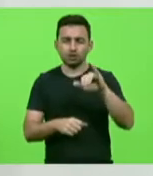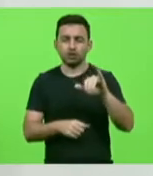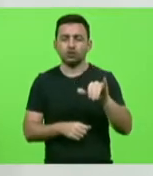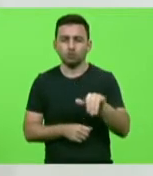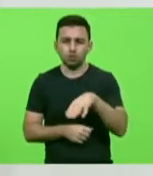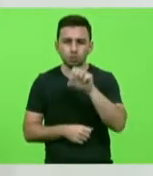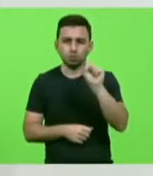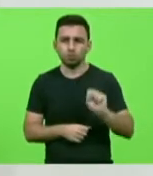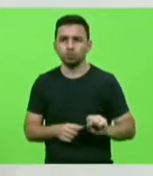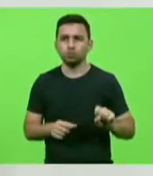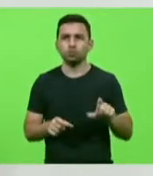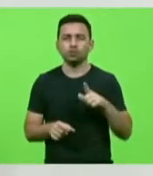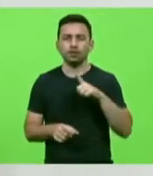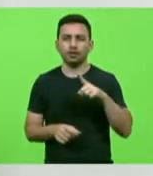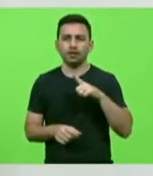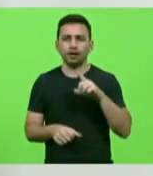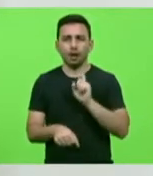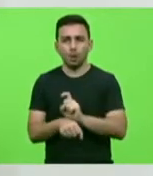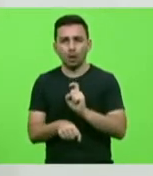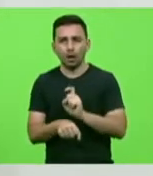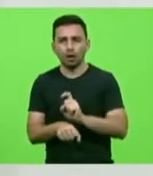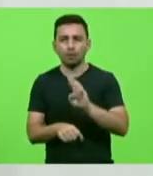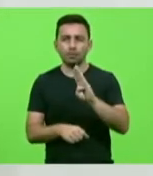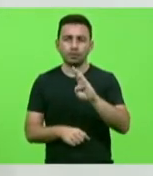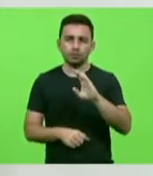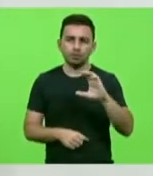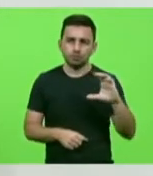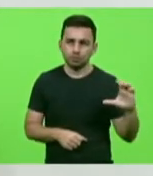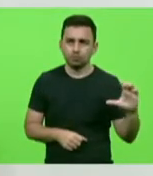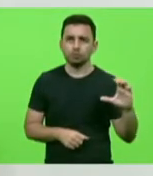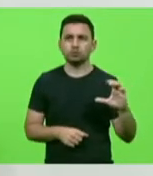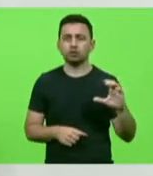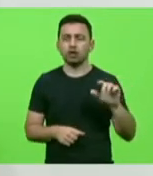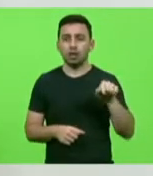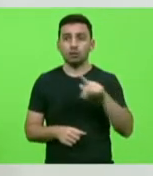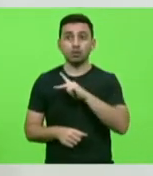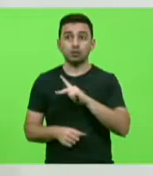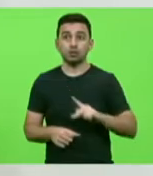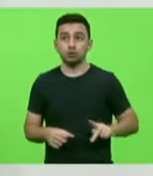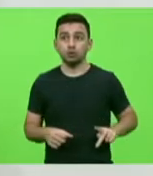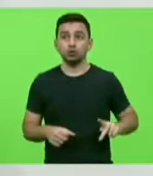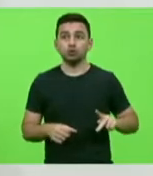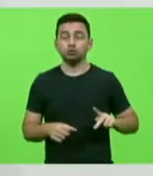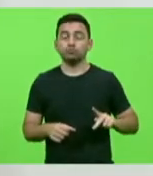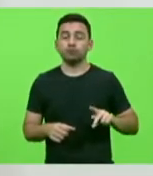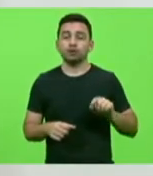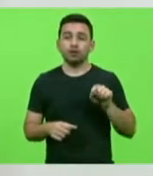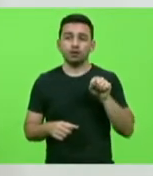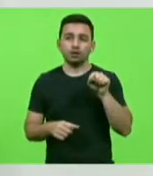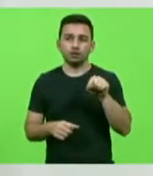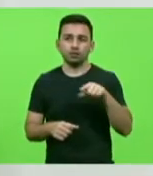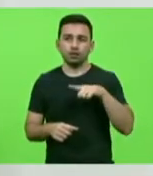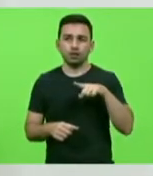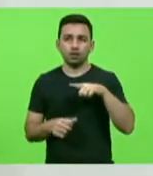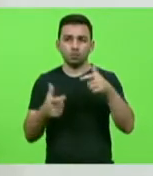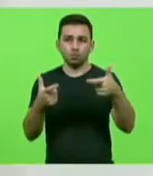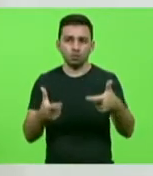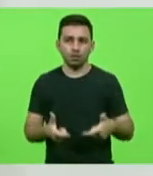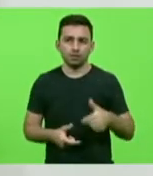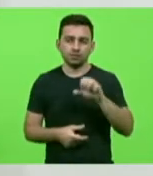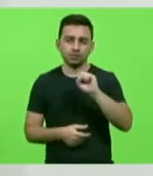em Araranguá, em Balneário Camboriú, e, por último, presidia a Assembleia de Deus em São João